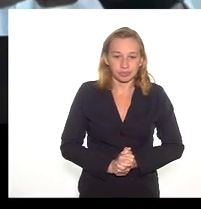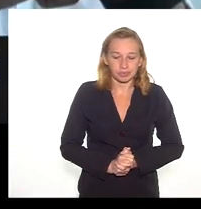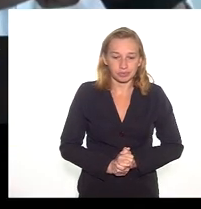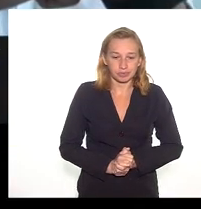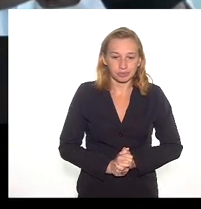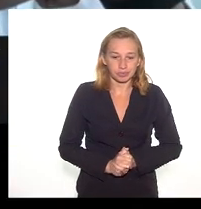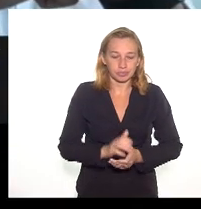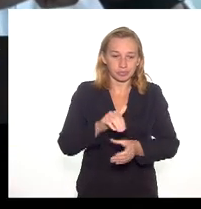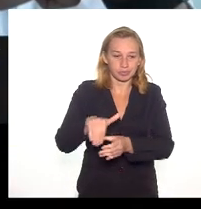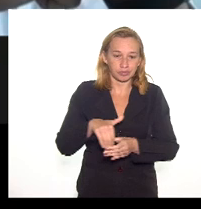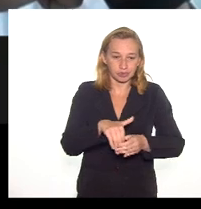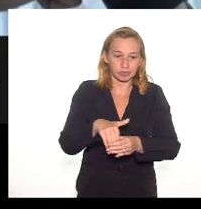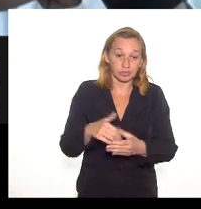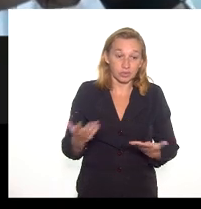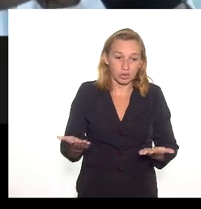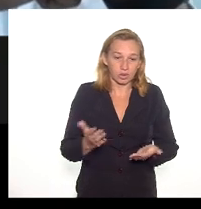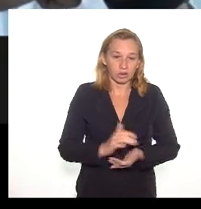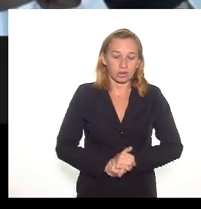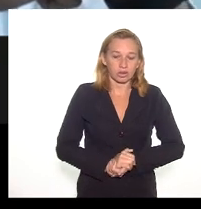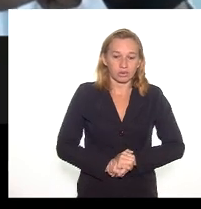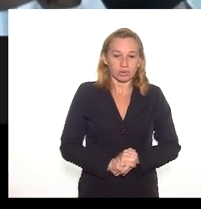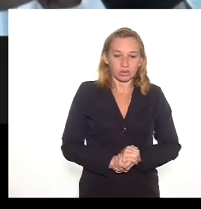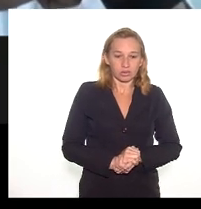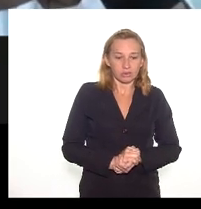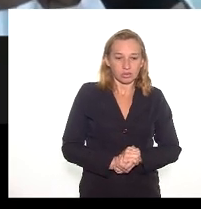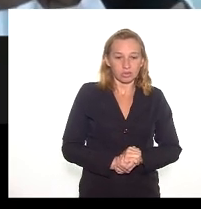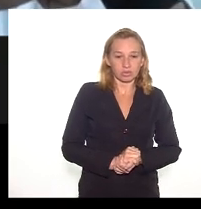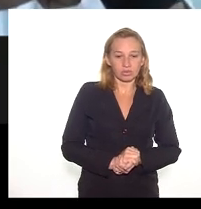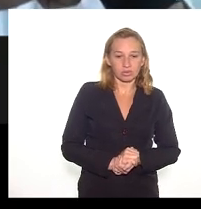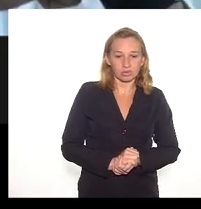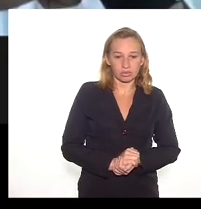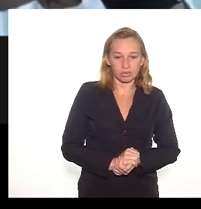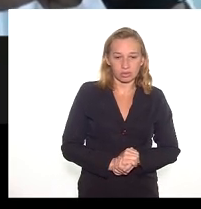Coloque em votação o texto, a votação...